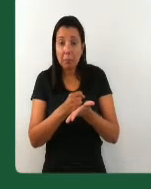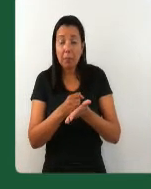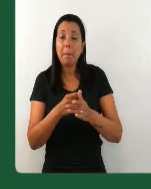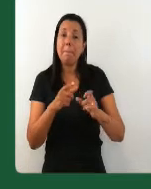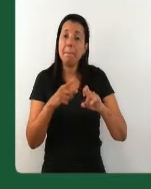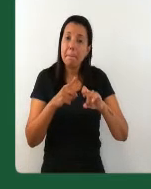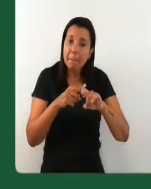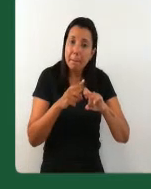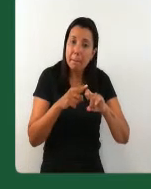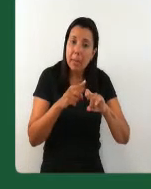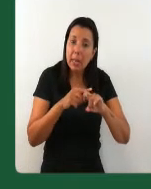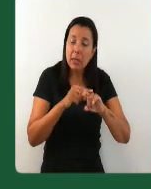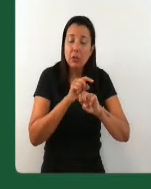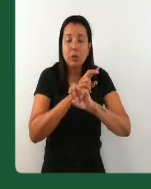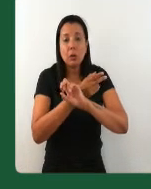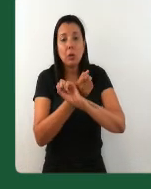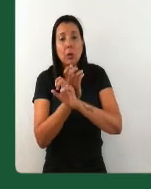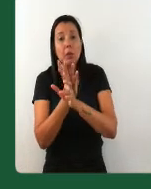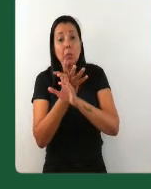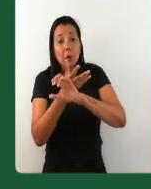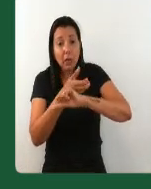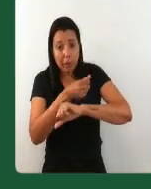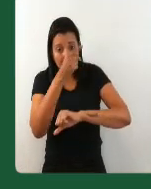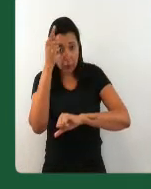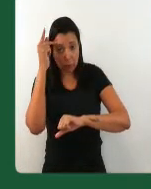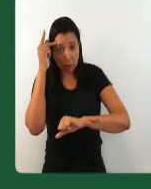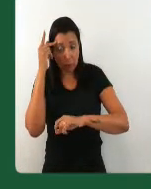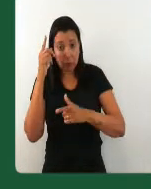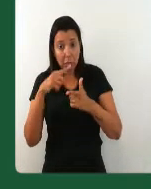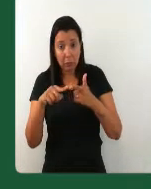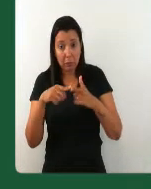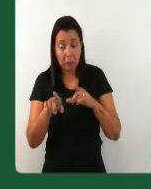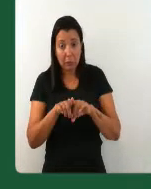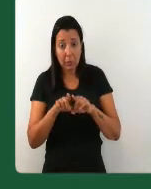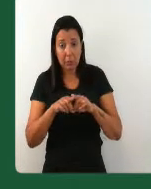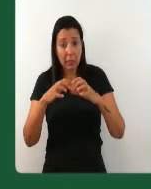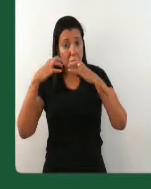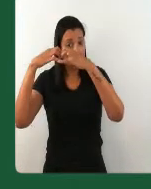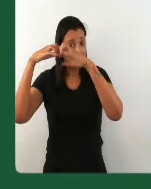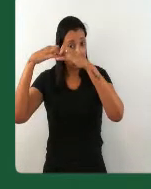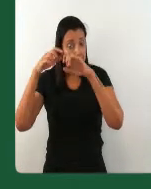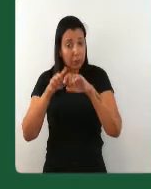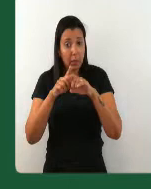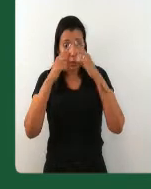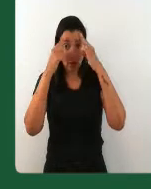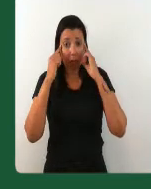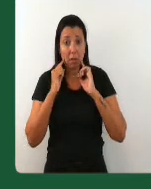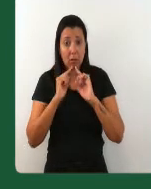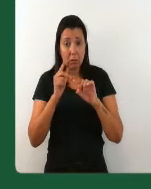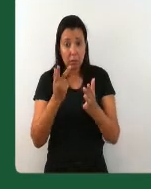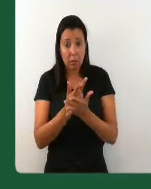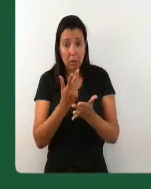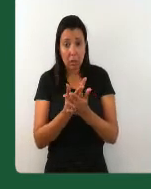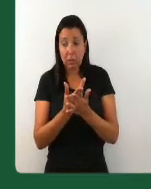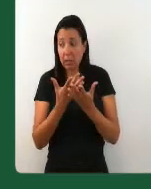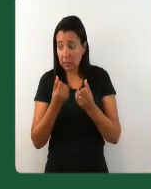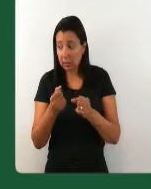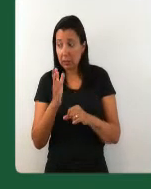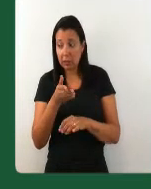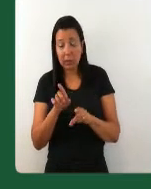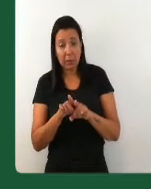médico multidisciplinar às pessoas com deformidades de crânio e face, congênitas ou